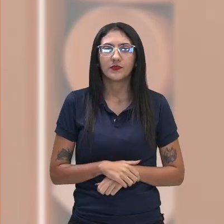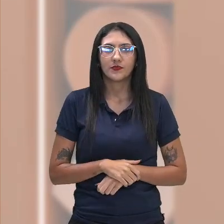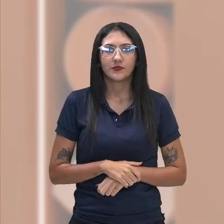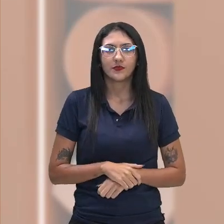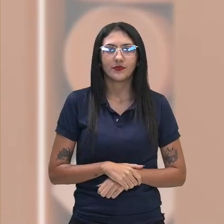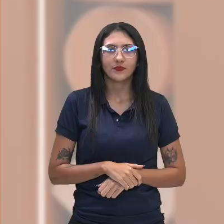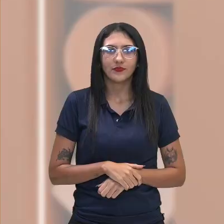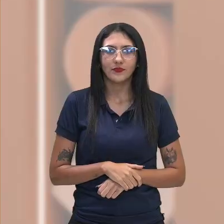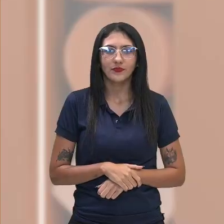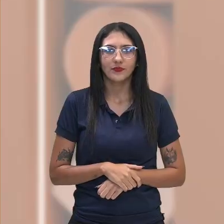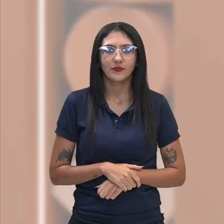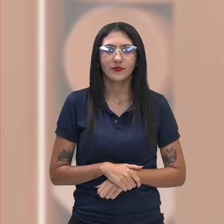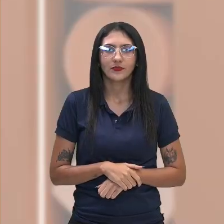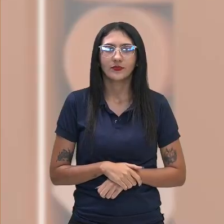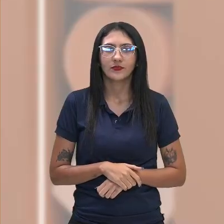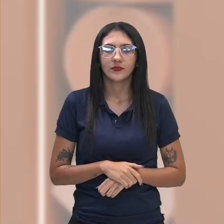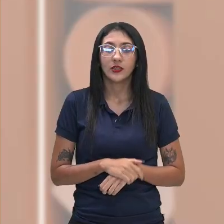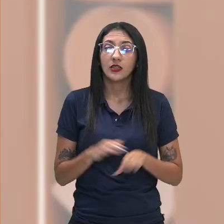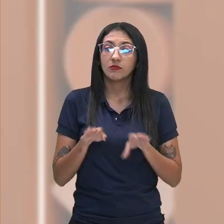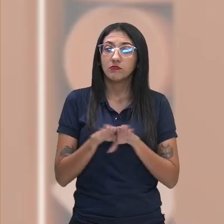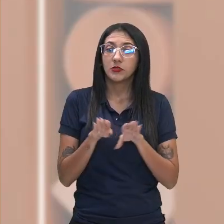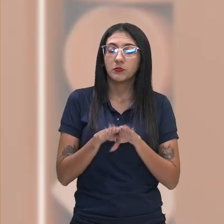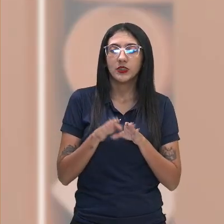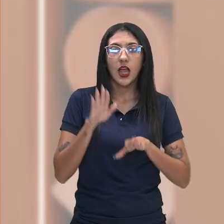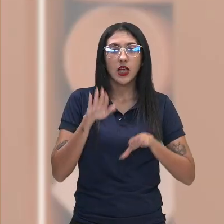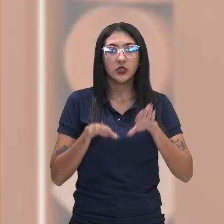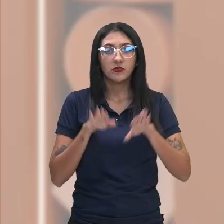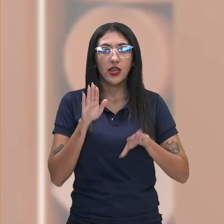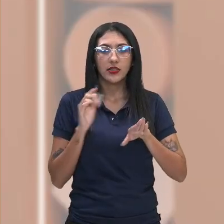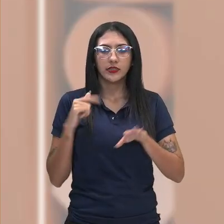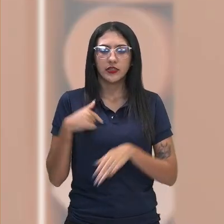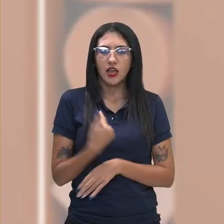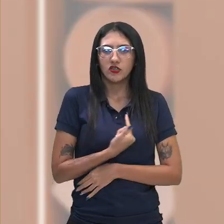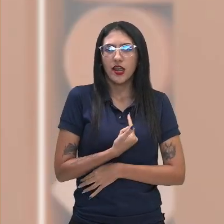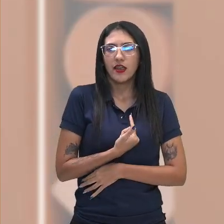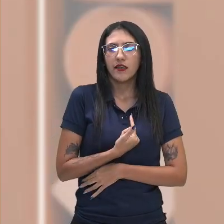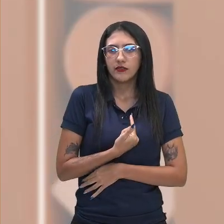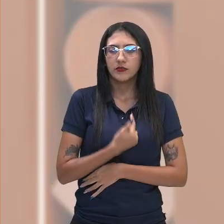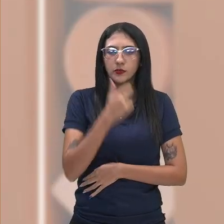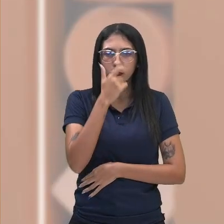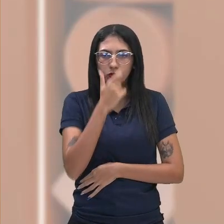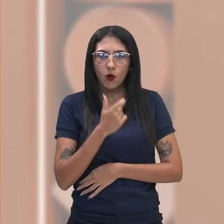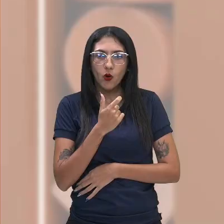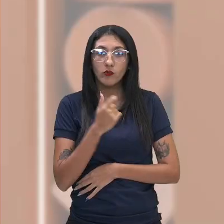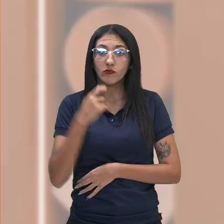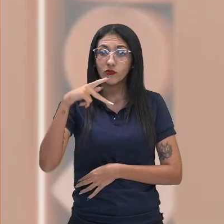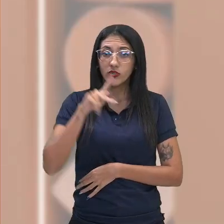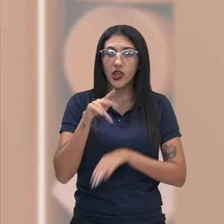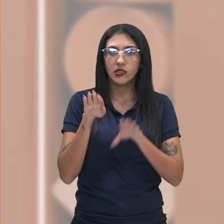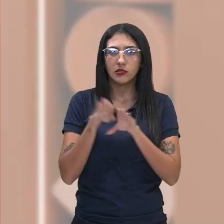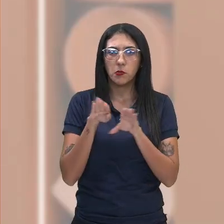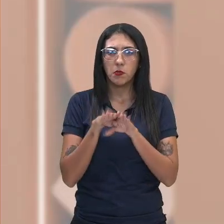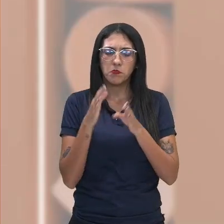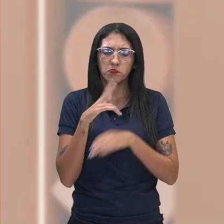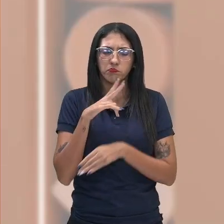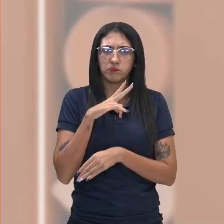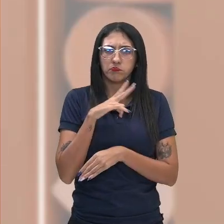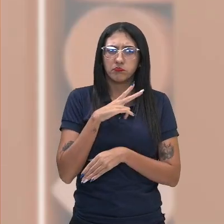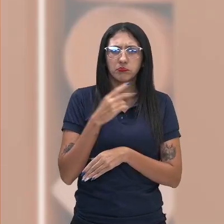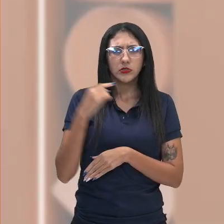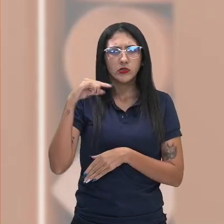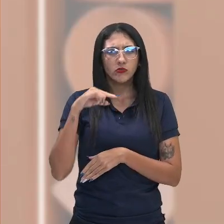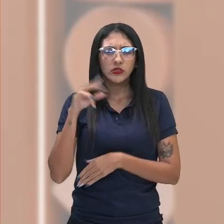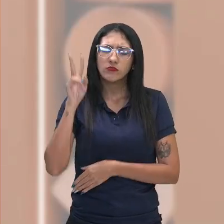né, por muitas das vezes, nós, seres individualizados, né, você no seu íntimo,